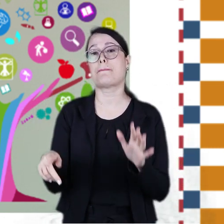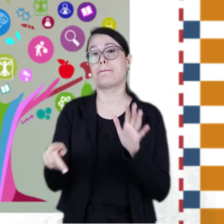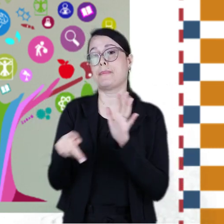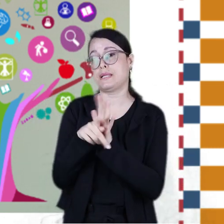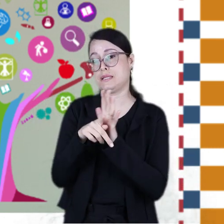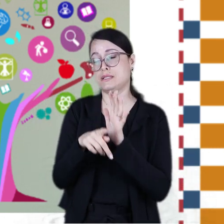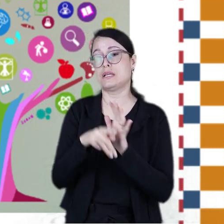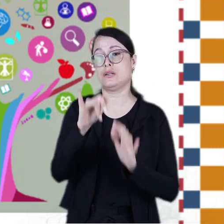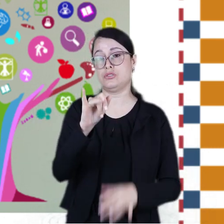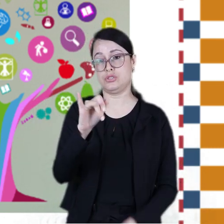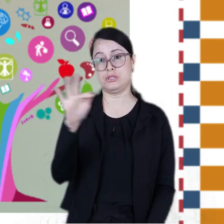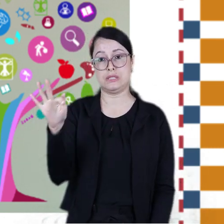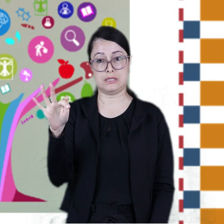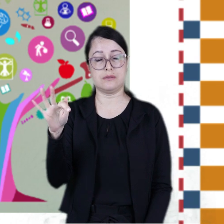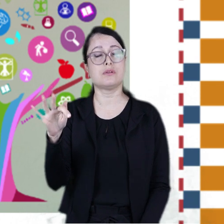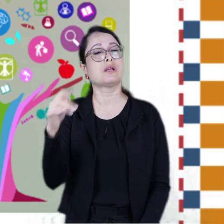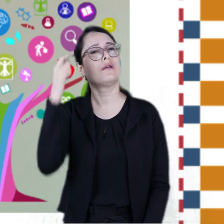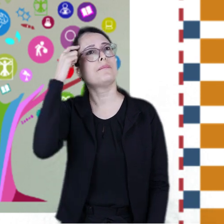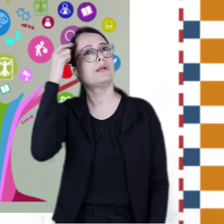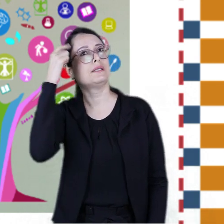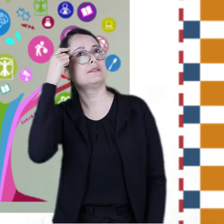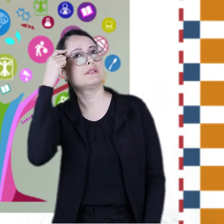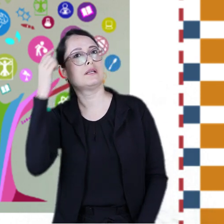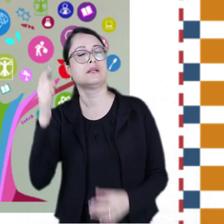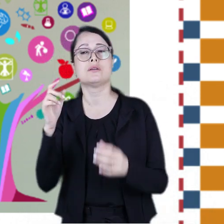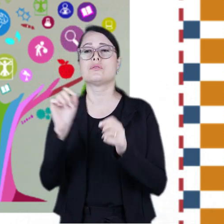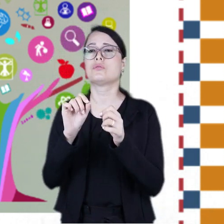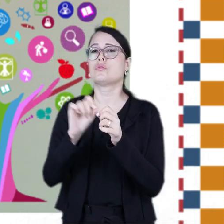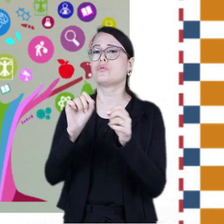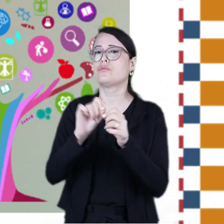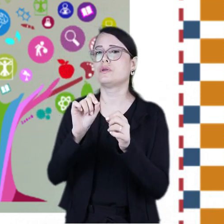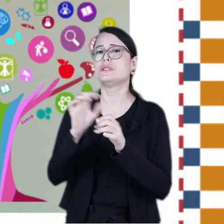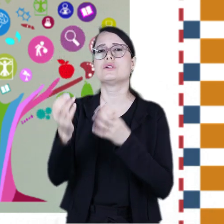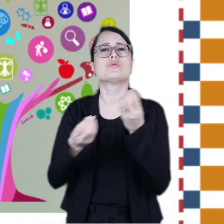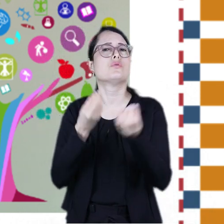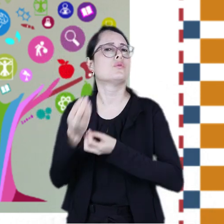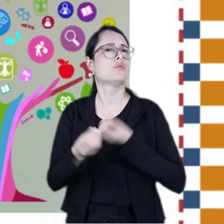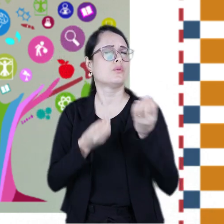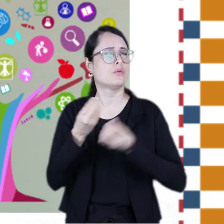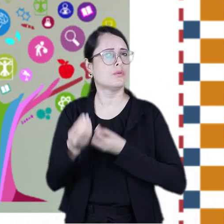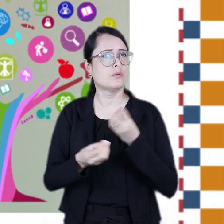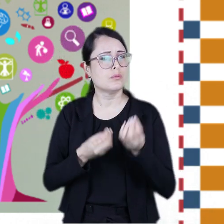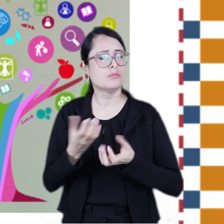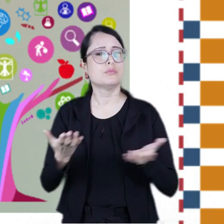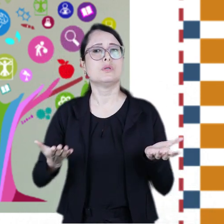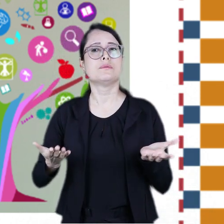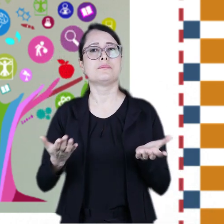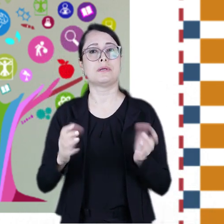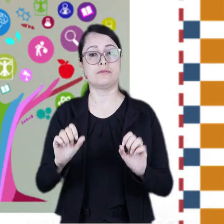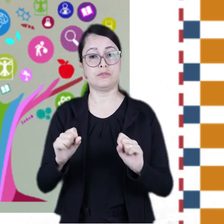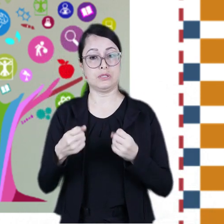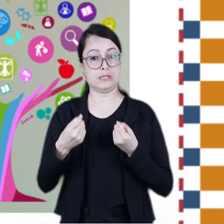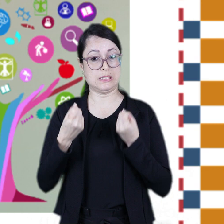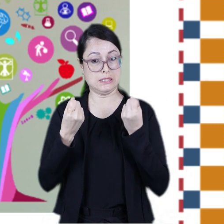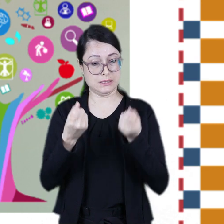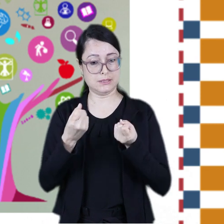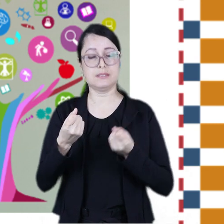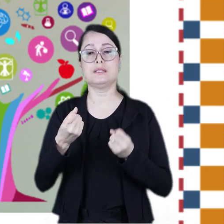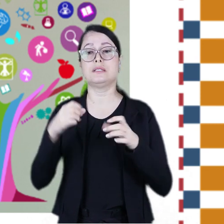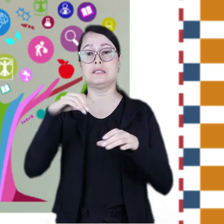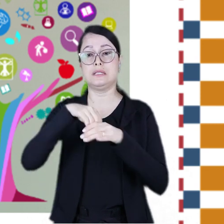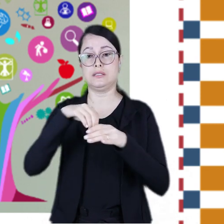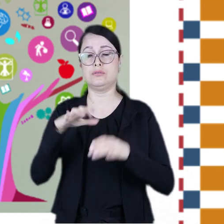que já é muito comum e já conhecido aí pelas nossas equipes gestoras, né, e aí a partir de tudo isso é que se